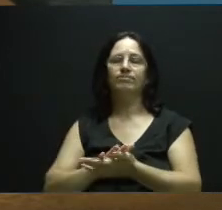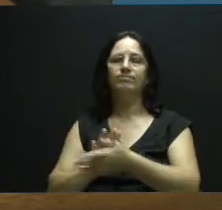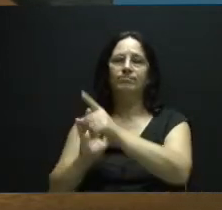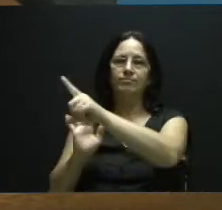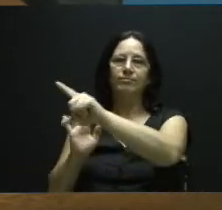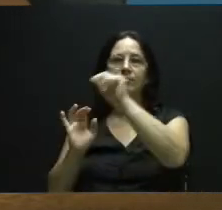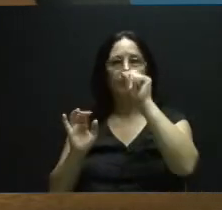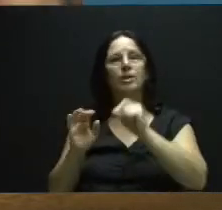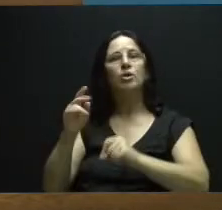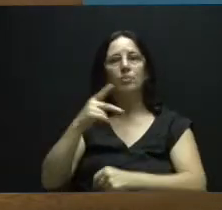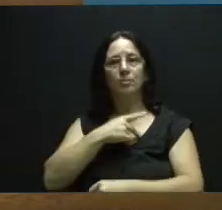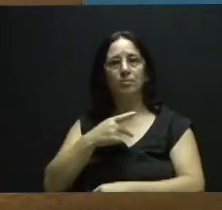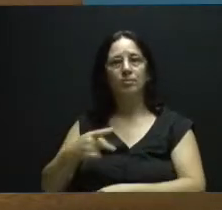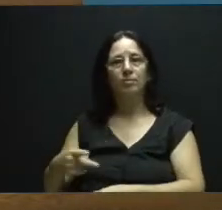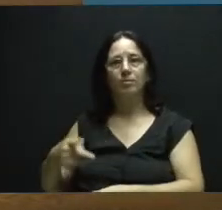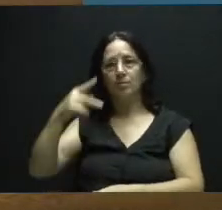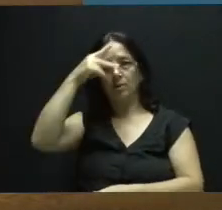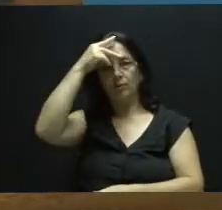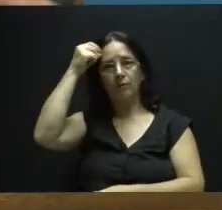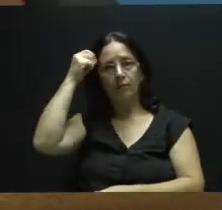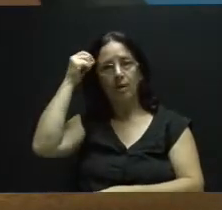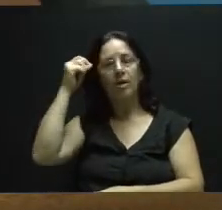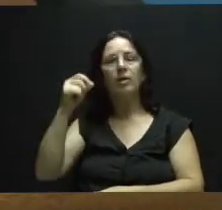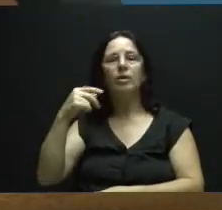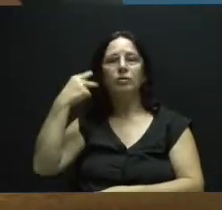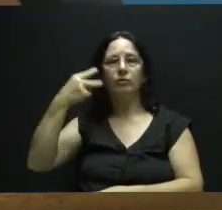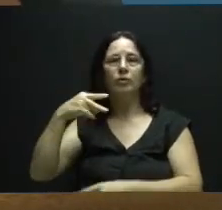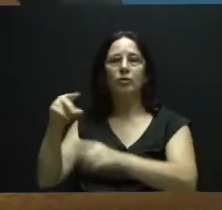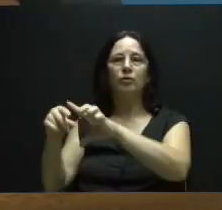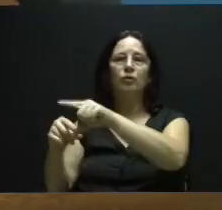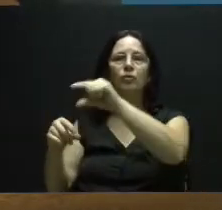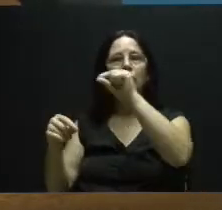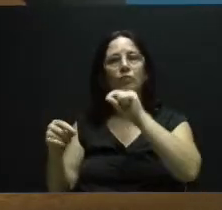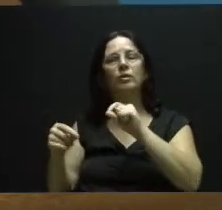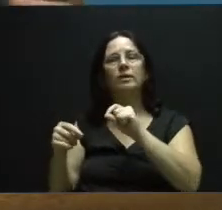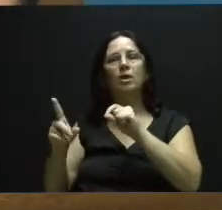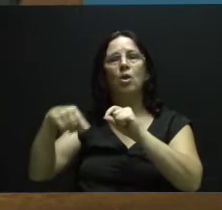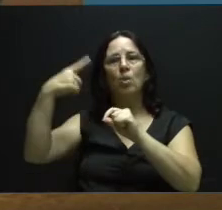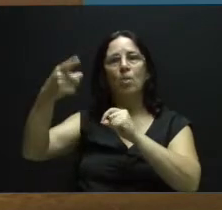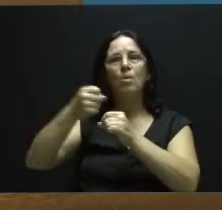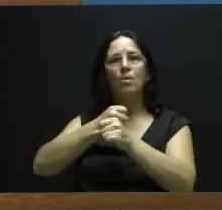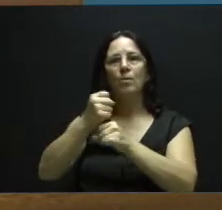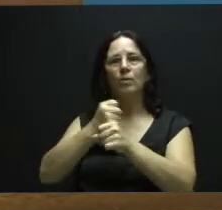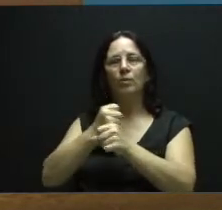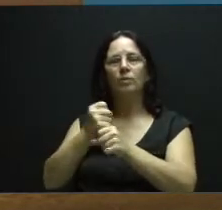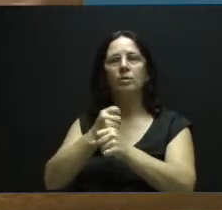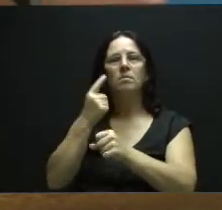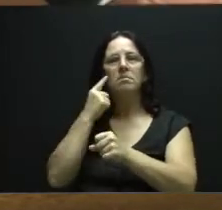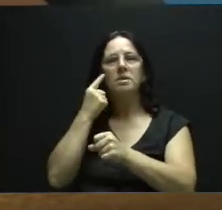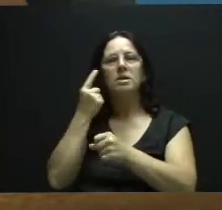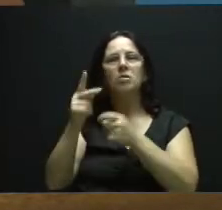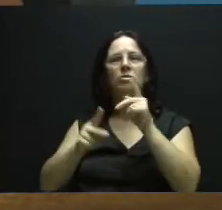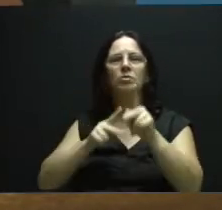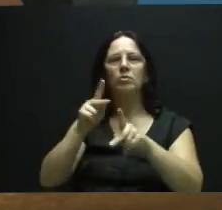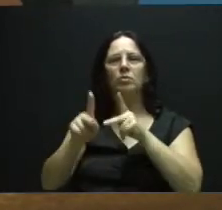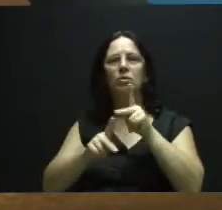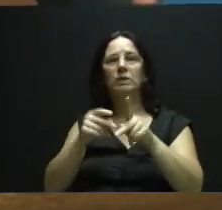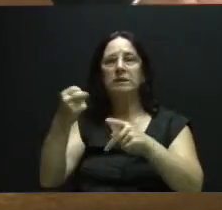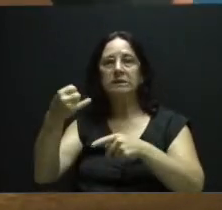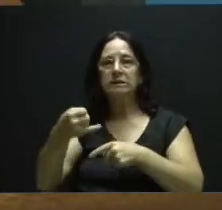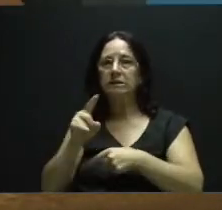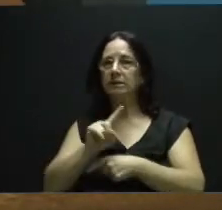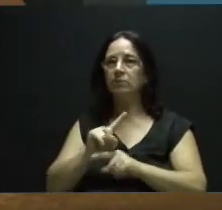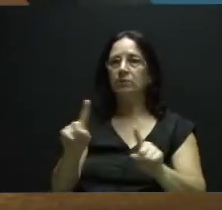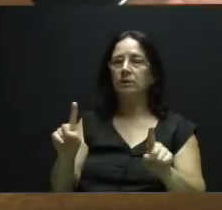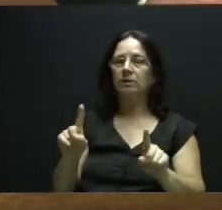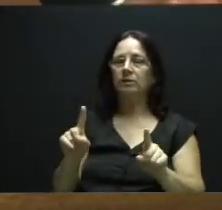vereadores o ano que vem exige novas eleições e cabe ao povo achar que sim ou não não